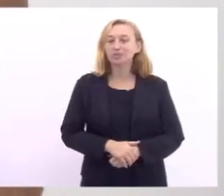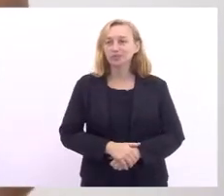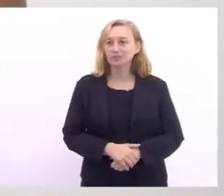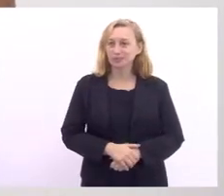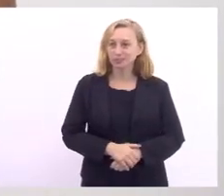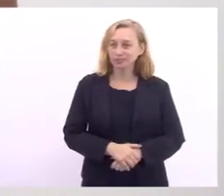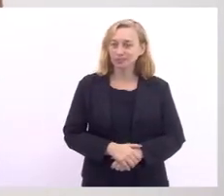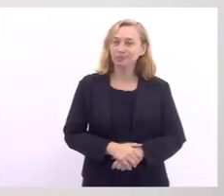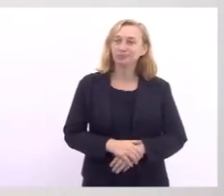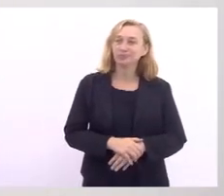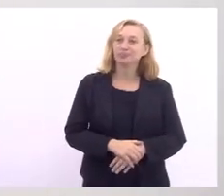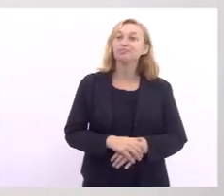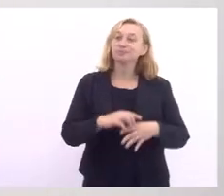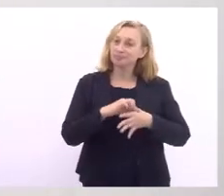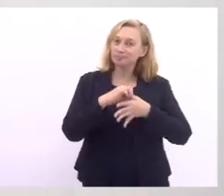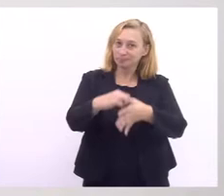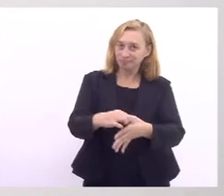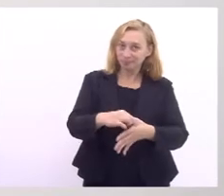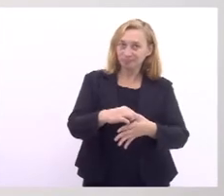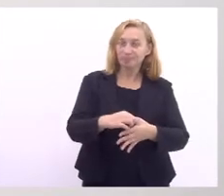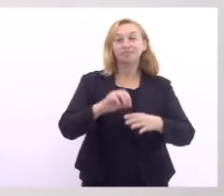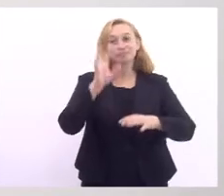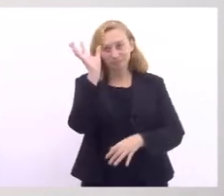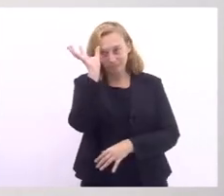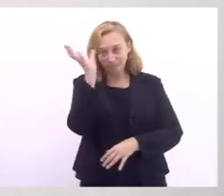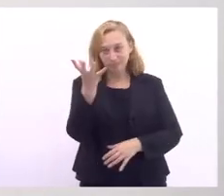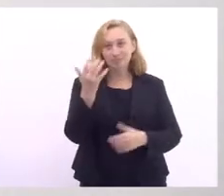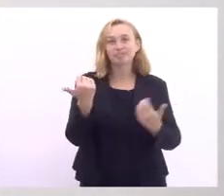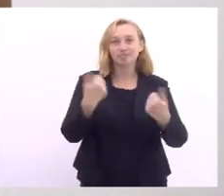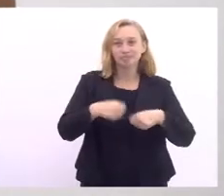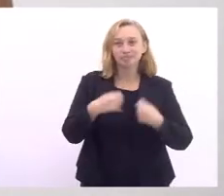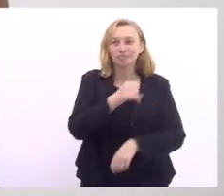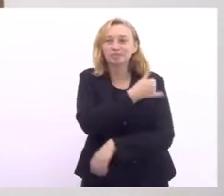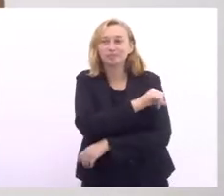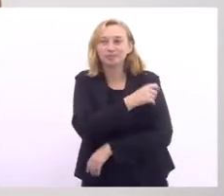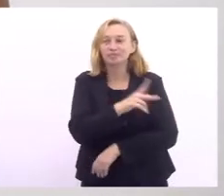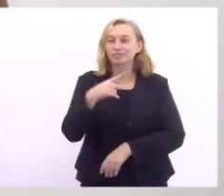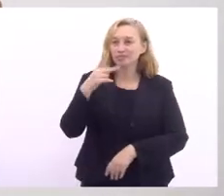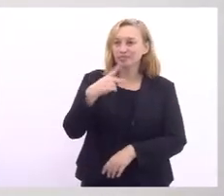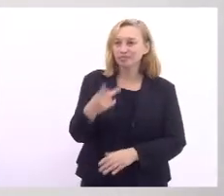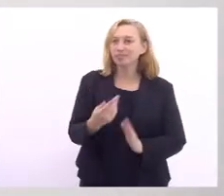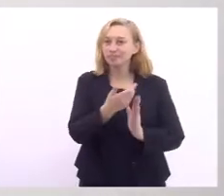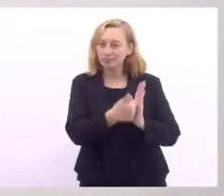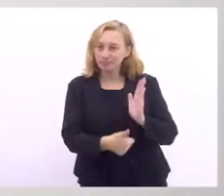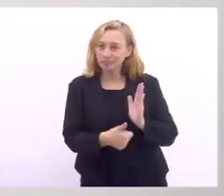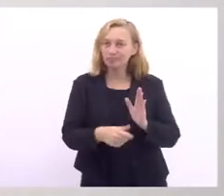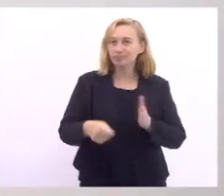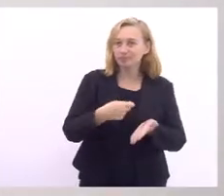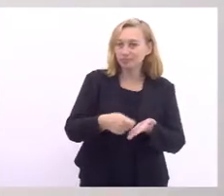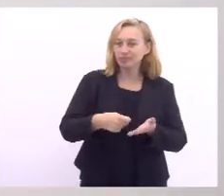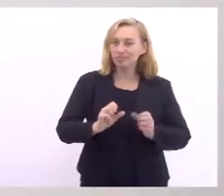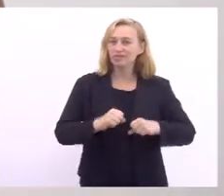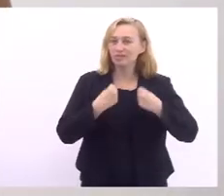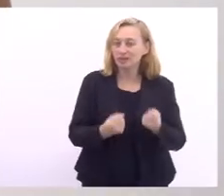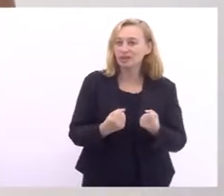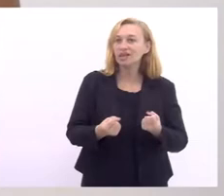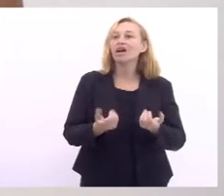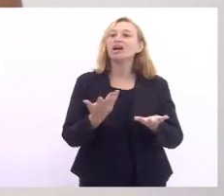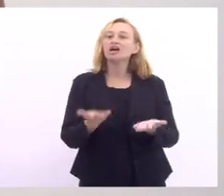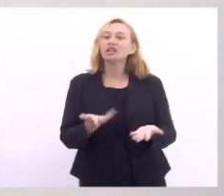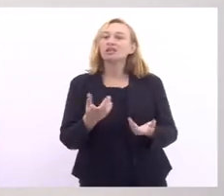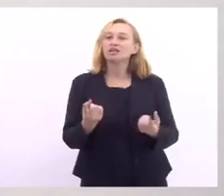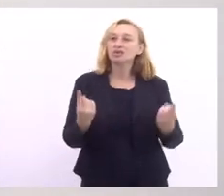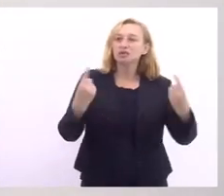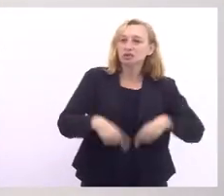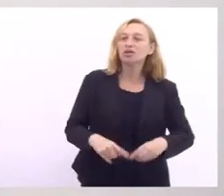disputa participação na liderança das soluções de que se Rio precisa e a gente tem colocado isso na agenda 2030 a gente tem defendido isso então